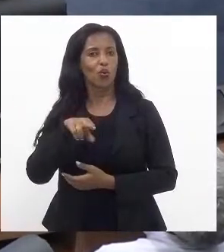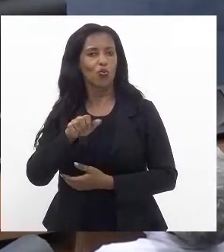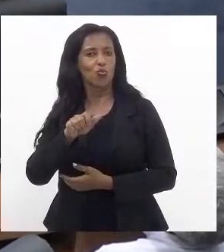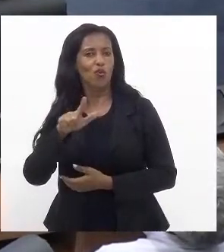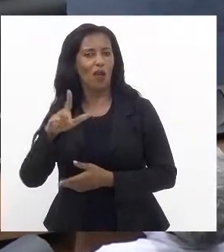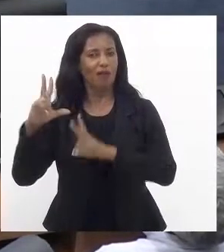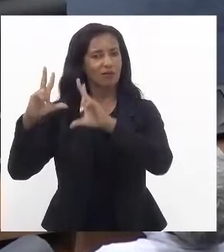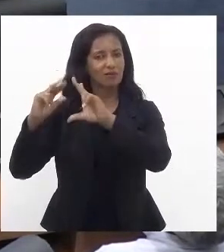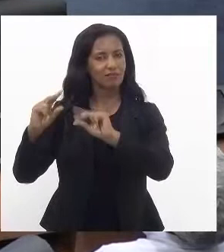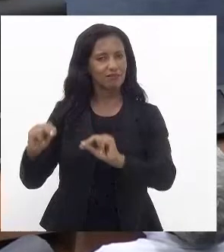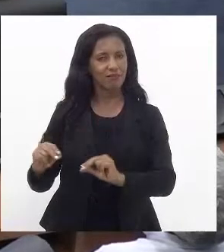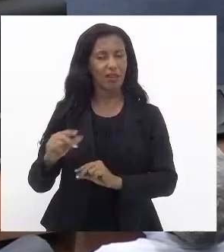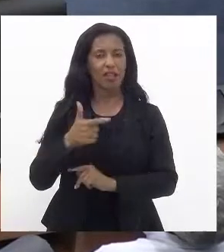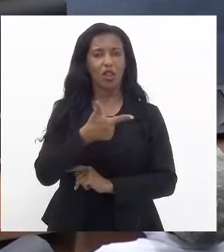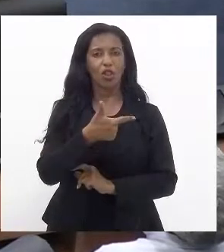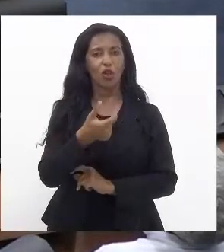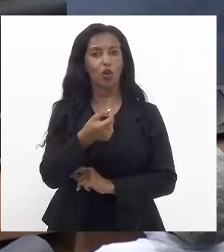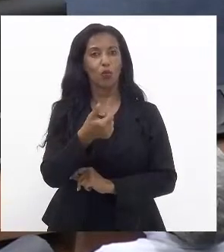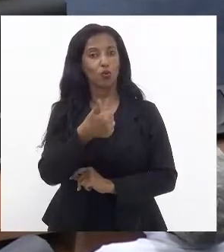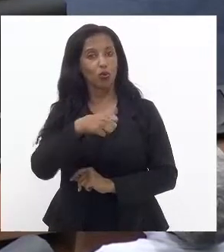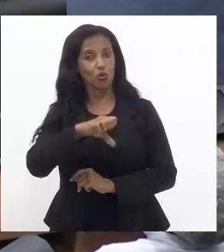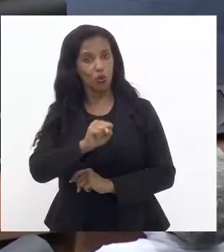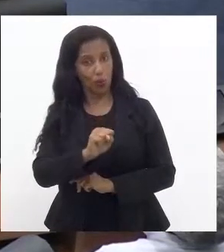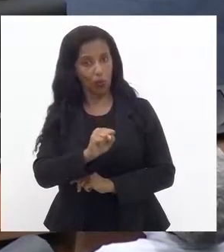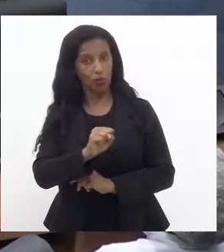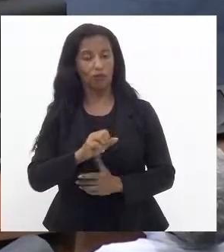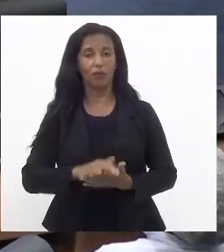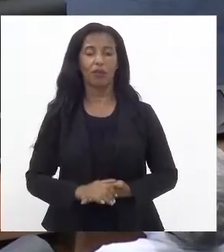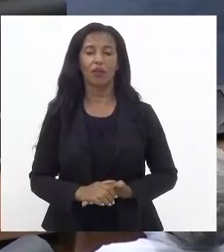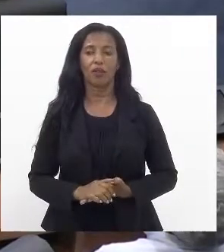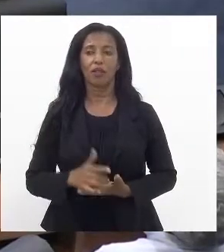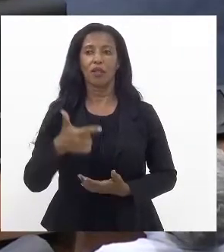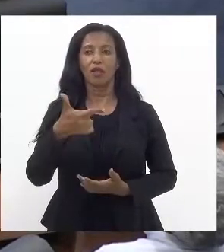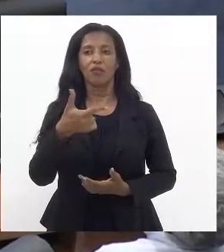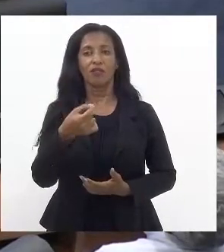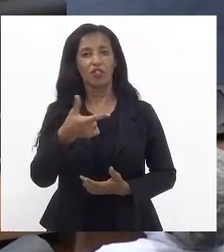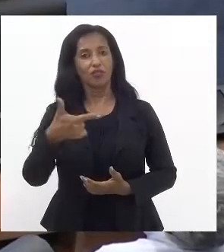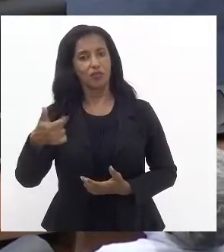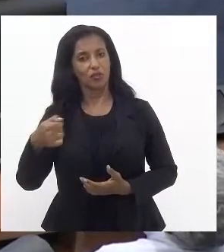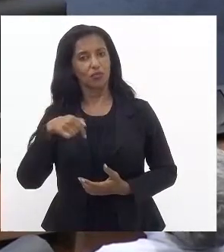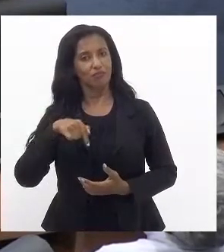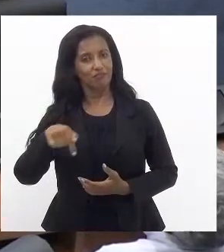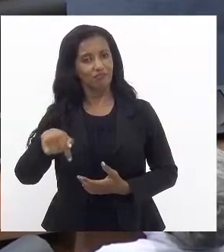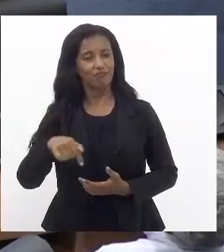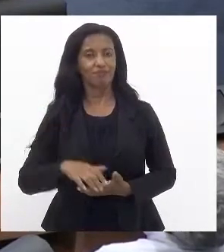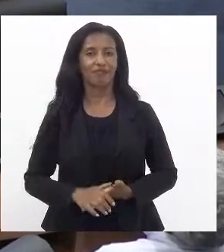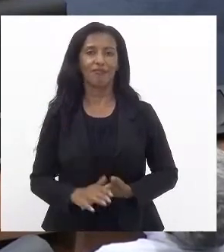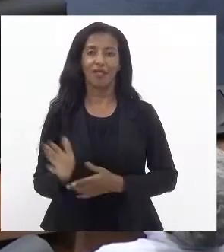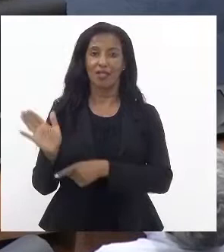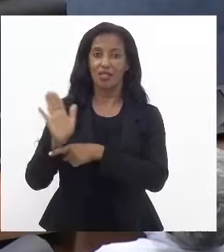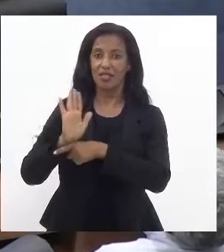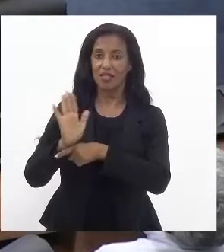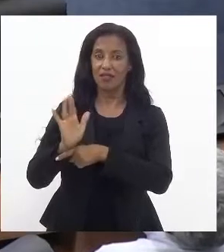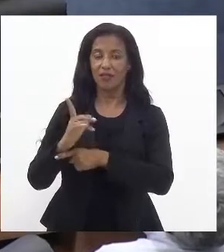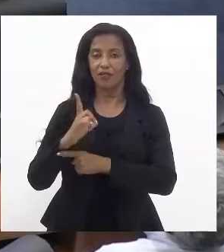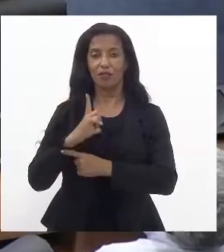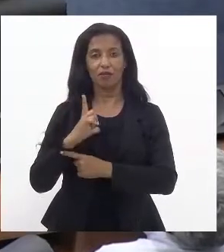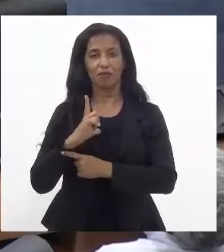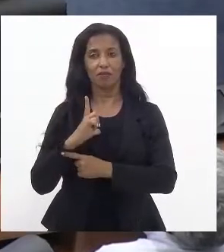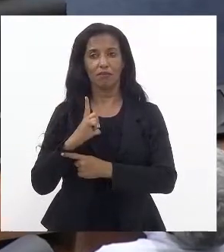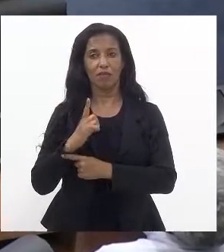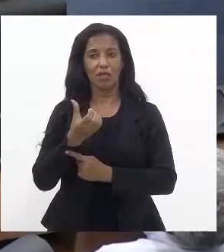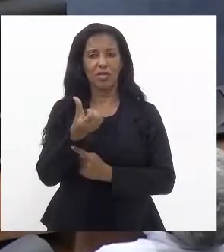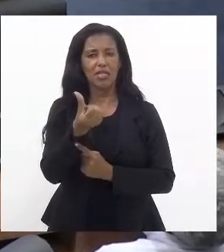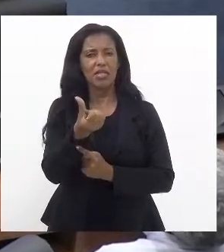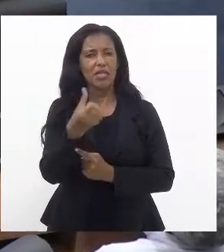Líbano entre 2018 e 2021. Esse vídeo tem apenas